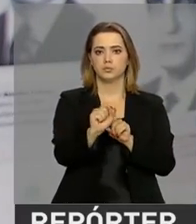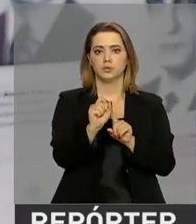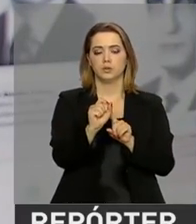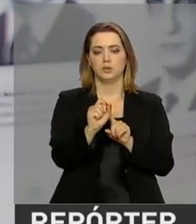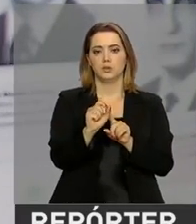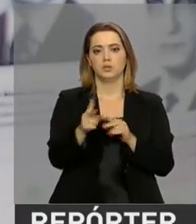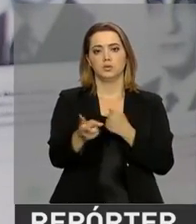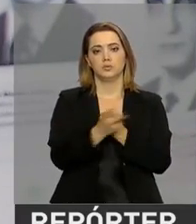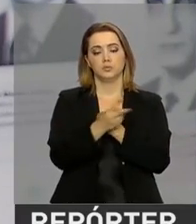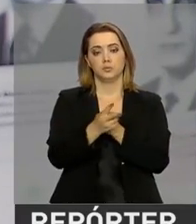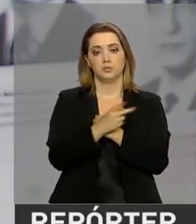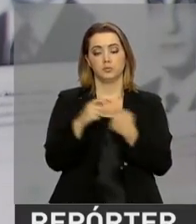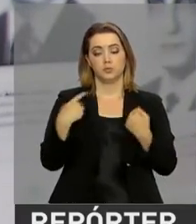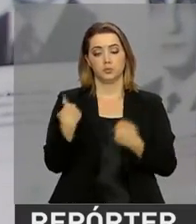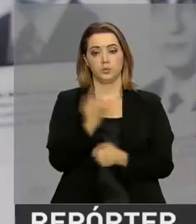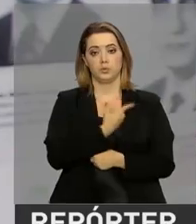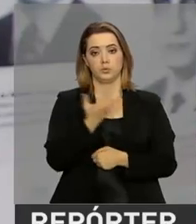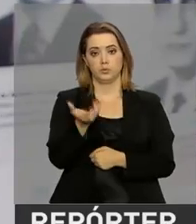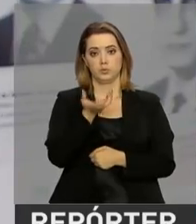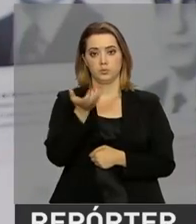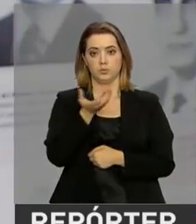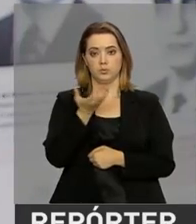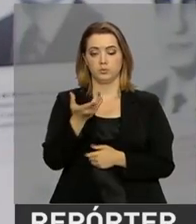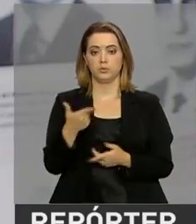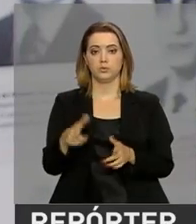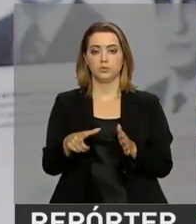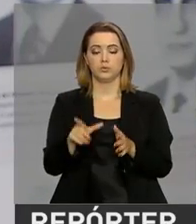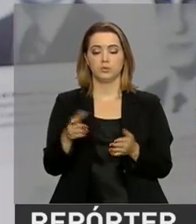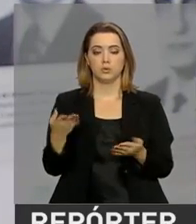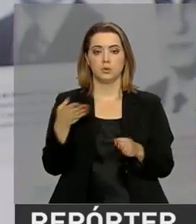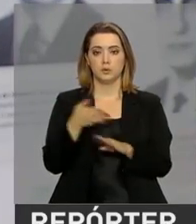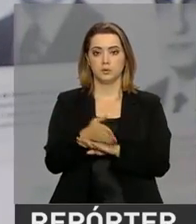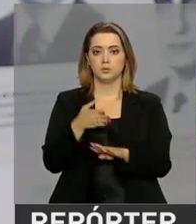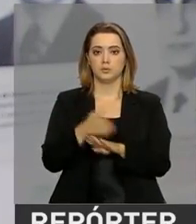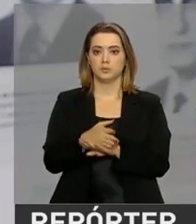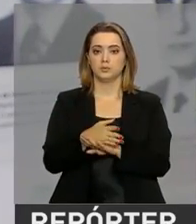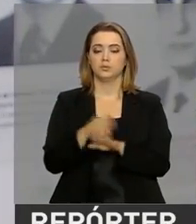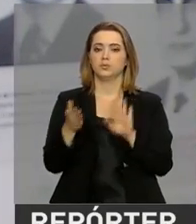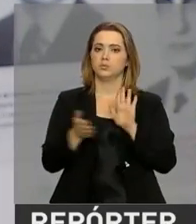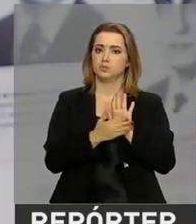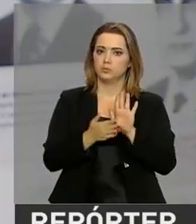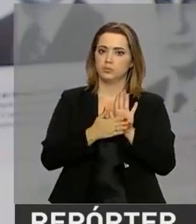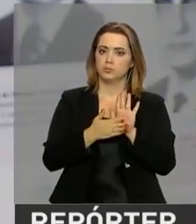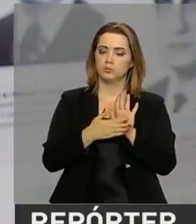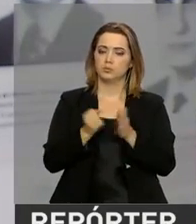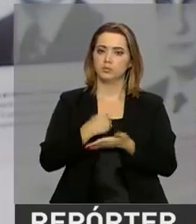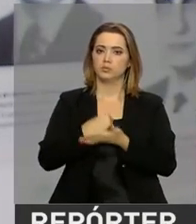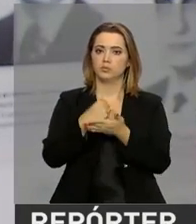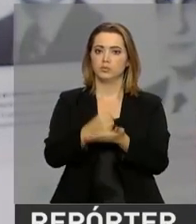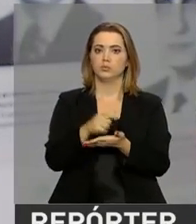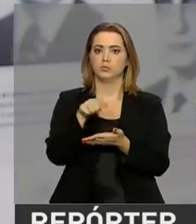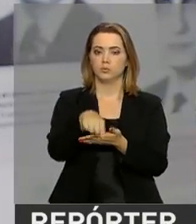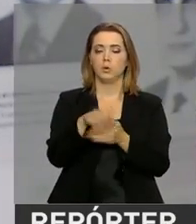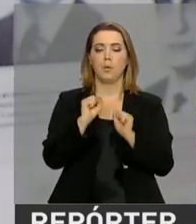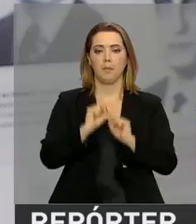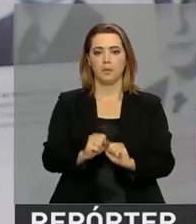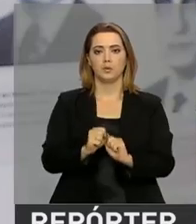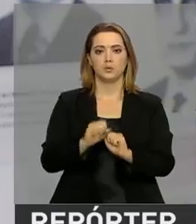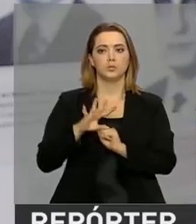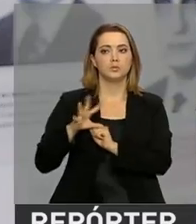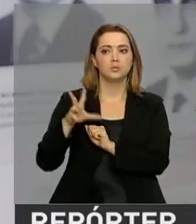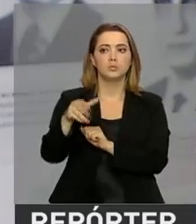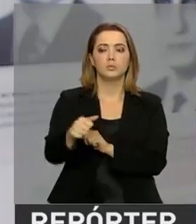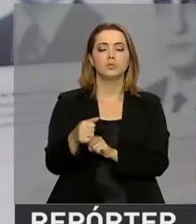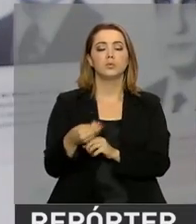a definir nós pretendemos através desta portaria oferecer ao advogado condições plenas